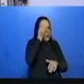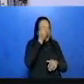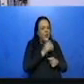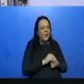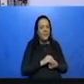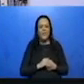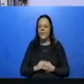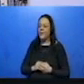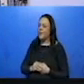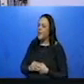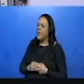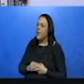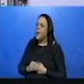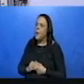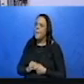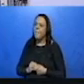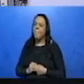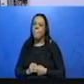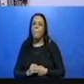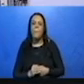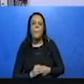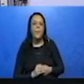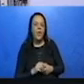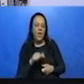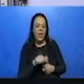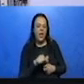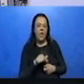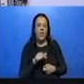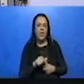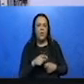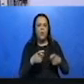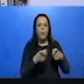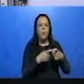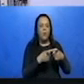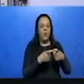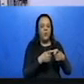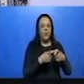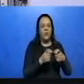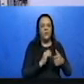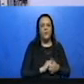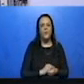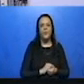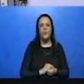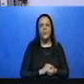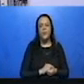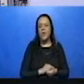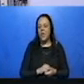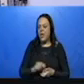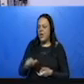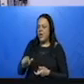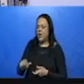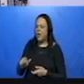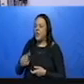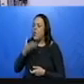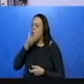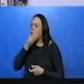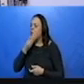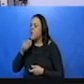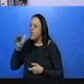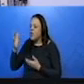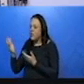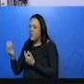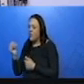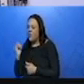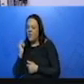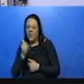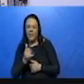doutor Livesey. Então, esse era um médico, era um doutor, né? Realmente, o capitão é um hóspede desagradável. Ele vivia bêbado